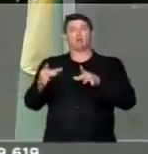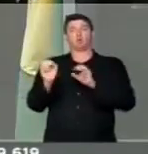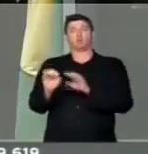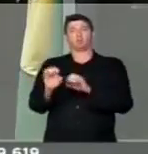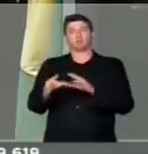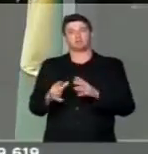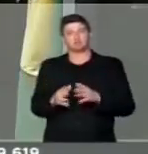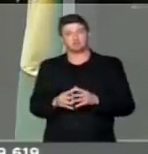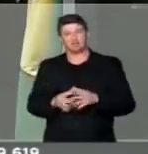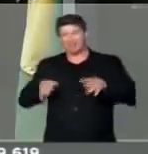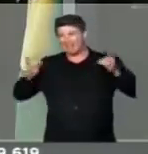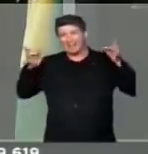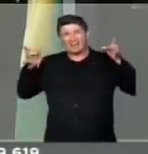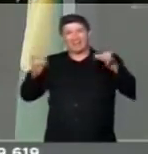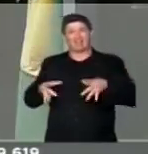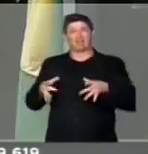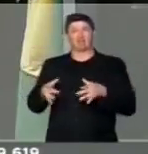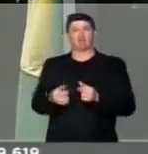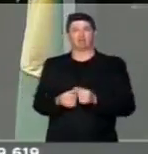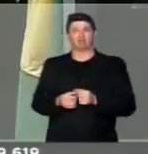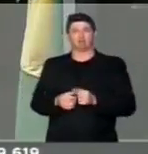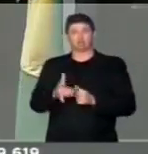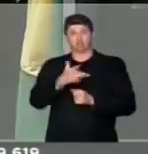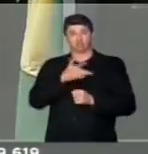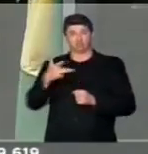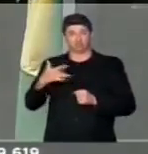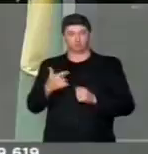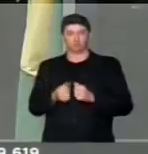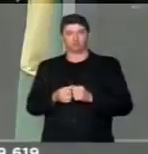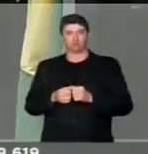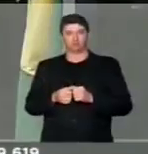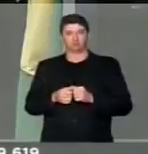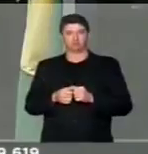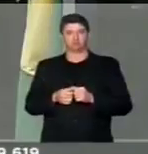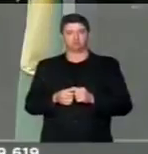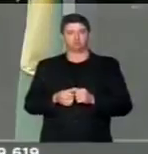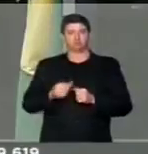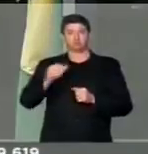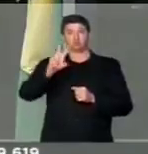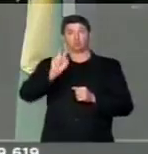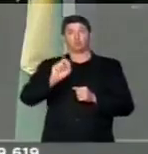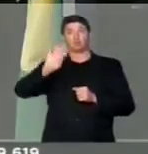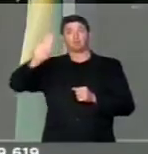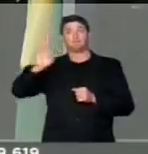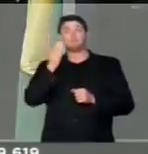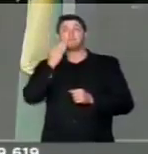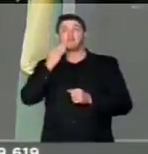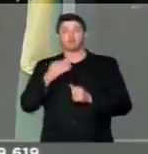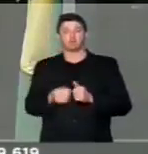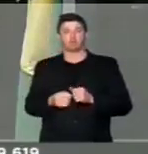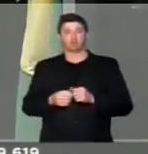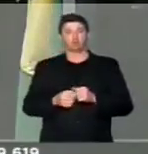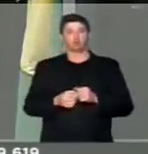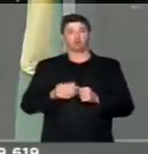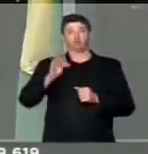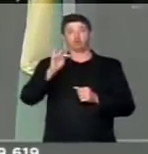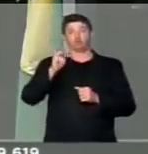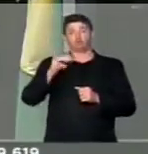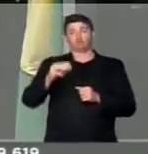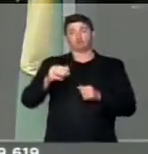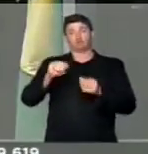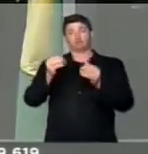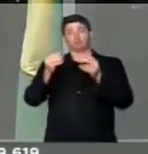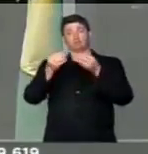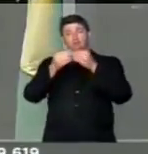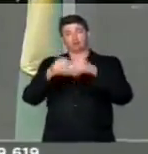educação, abandonou a saúde, com mais de 50 bilhões de furo na saúde,